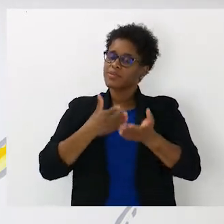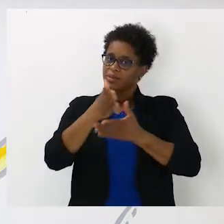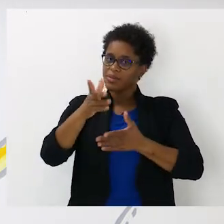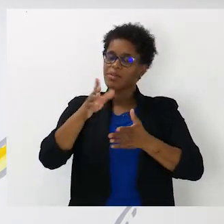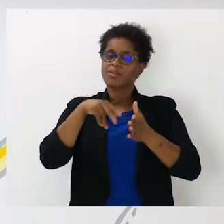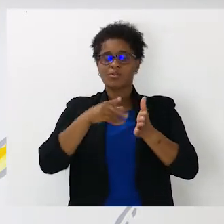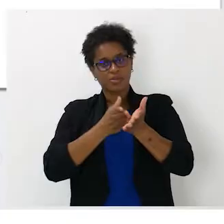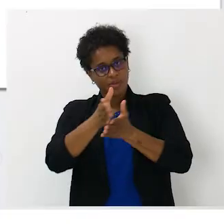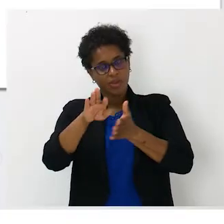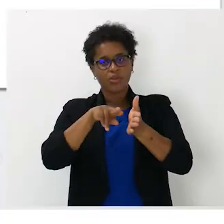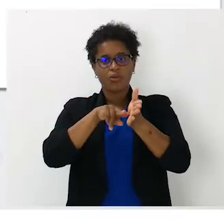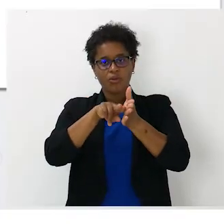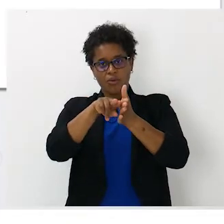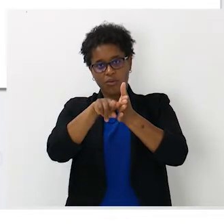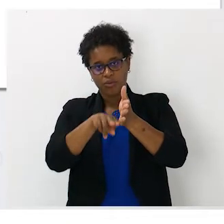o seu funeral.